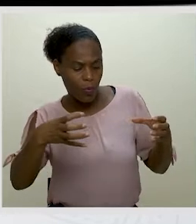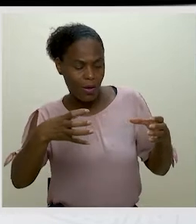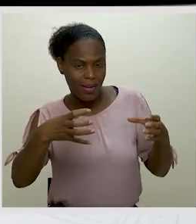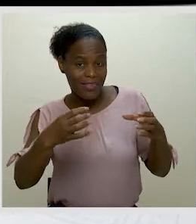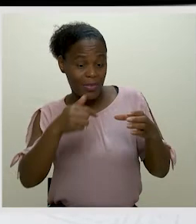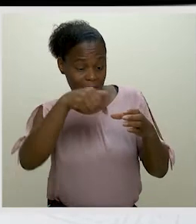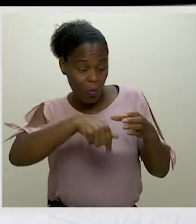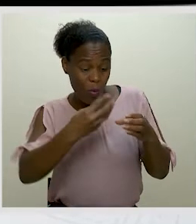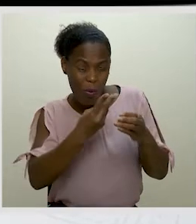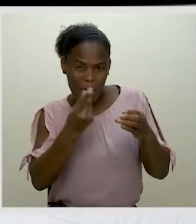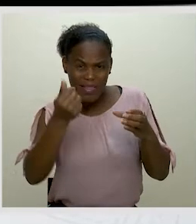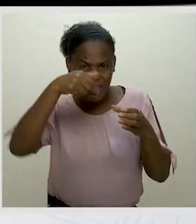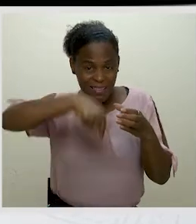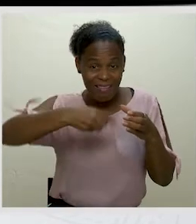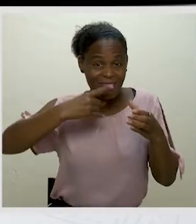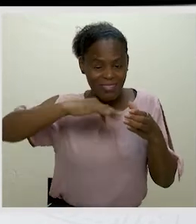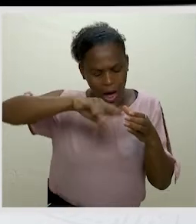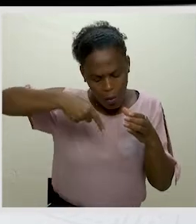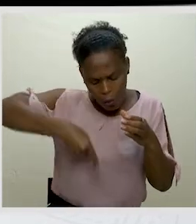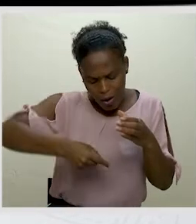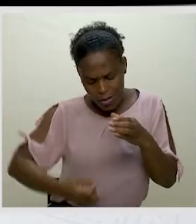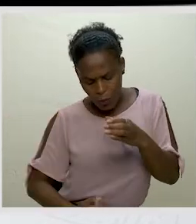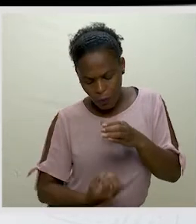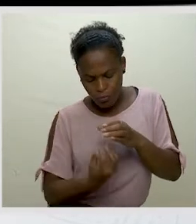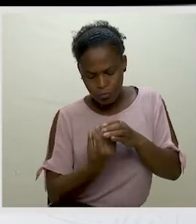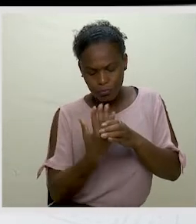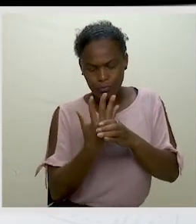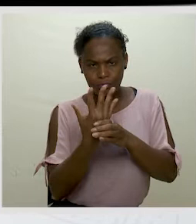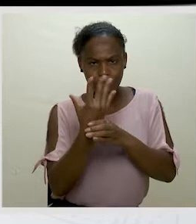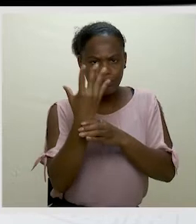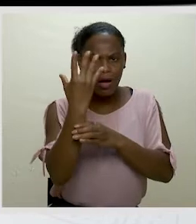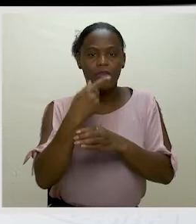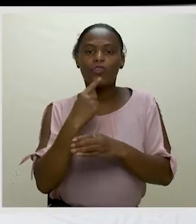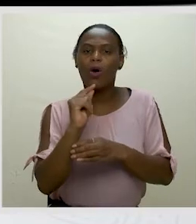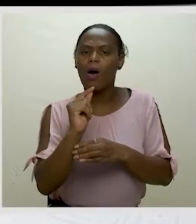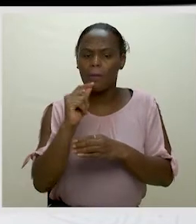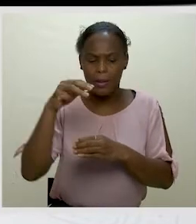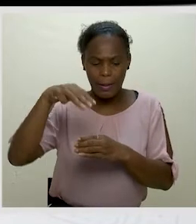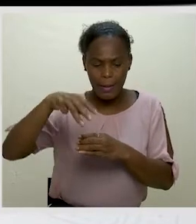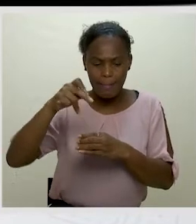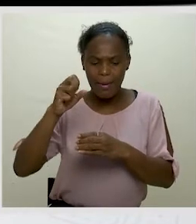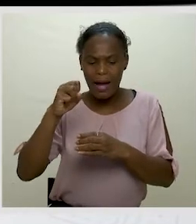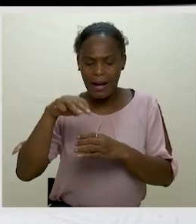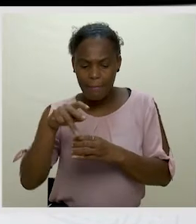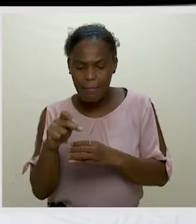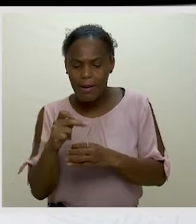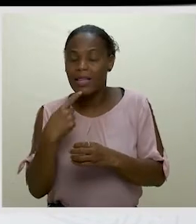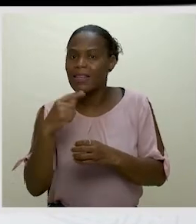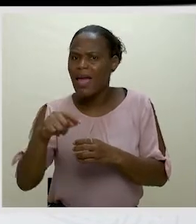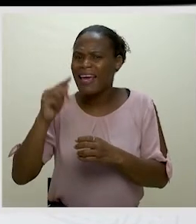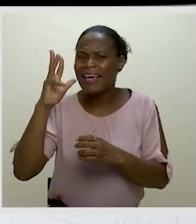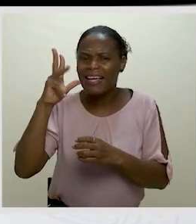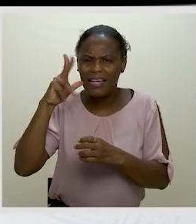materiais existentes no interior da Terra. Há que se chama magma, com temperaturas muito elevadas.